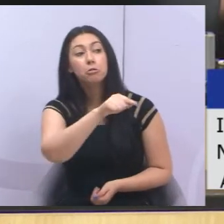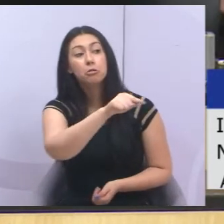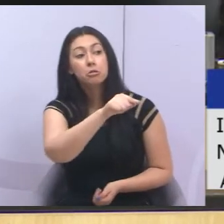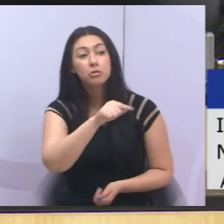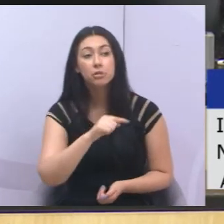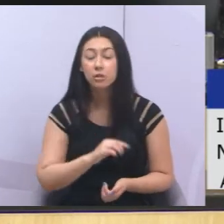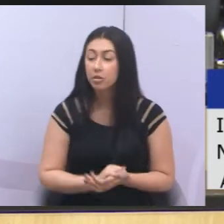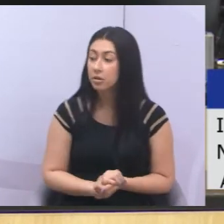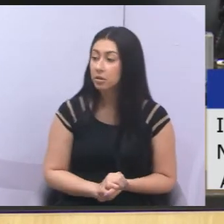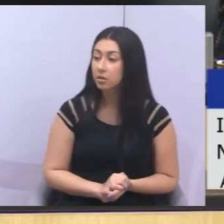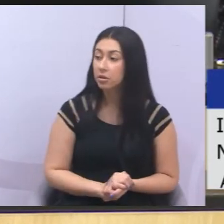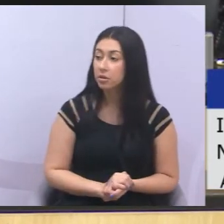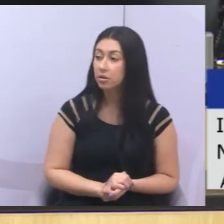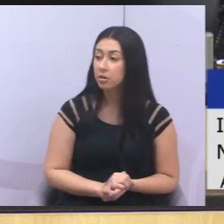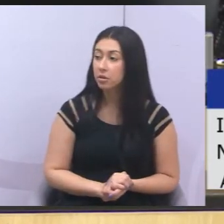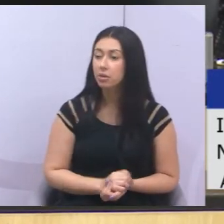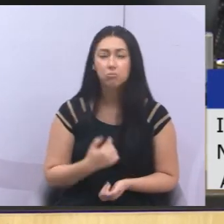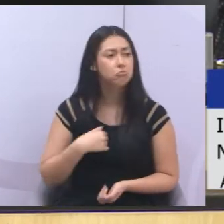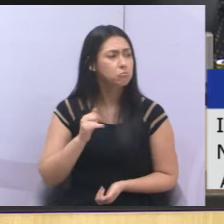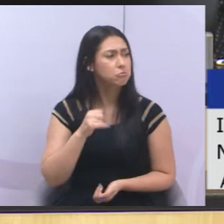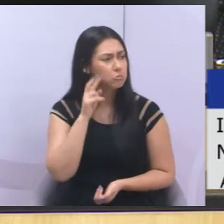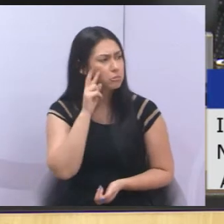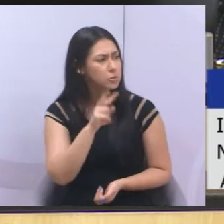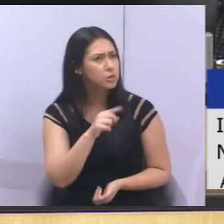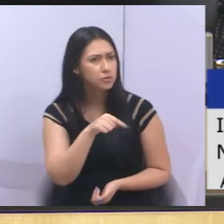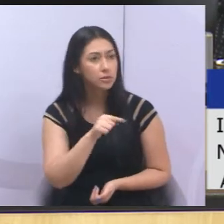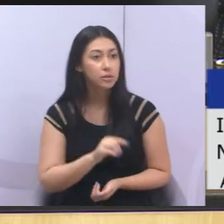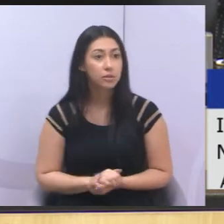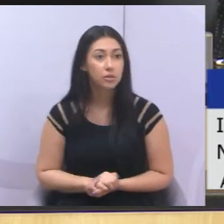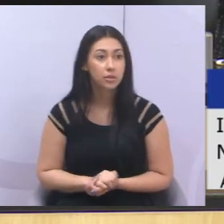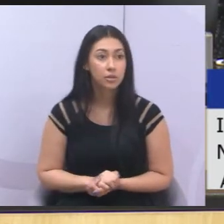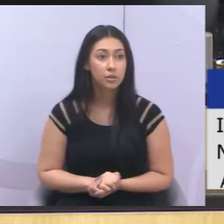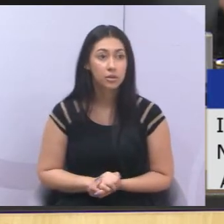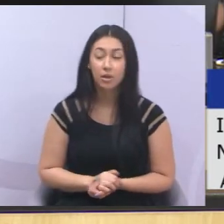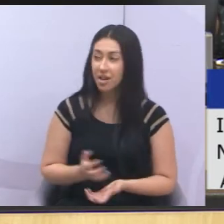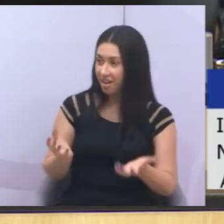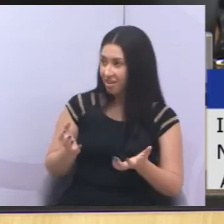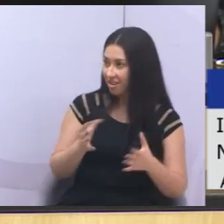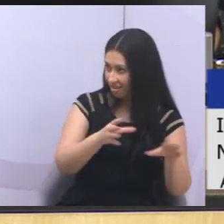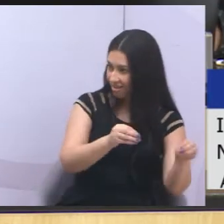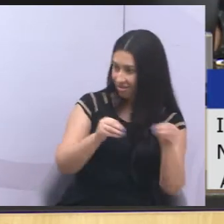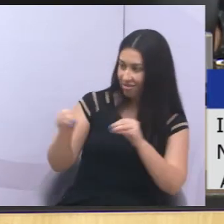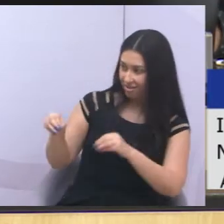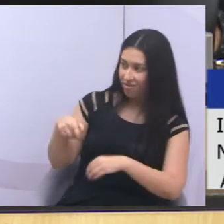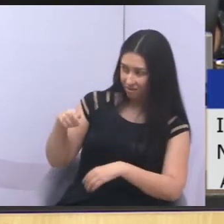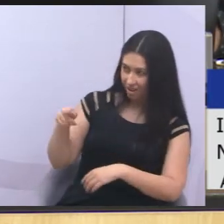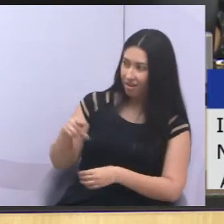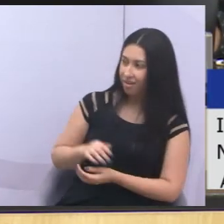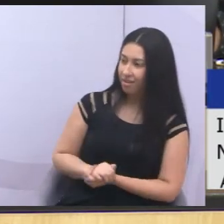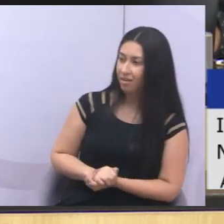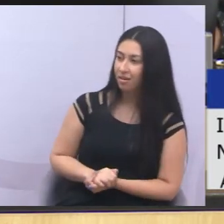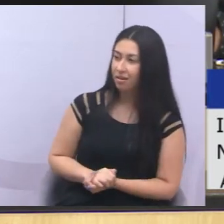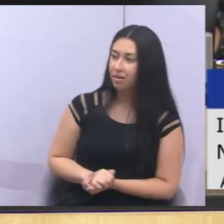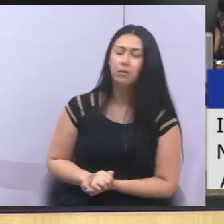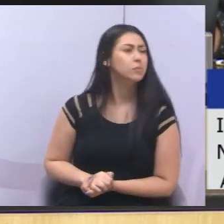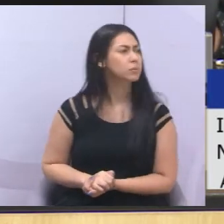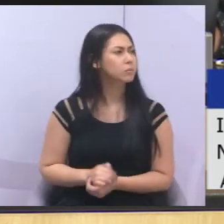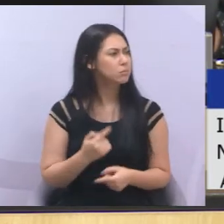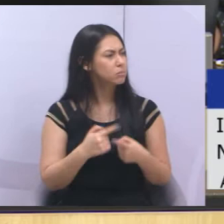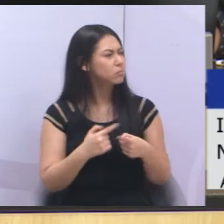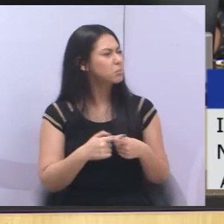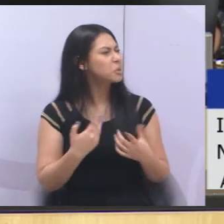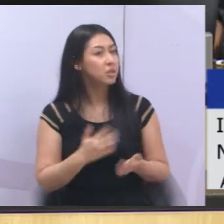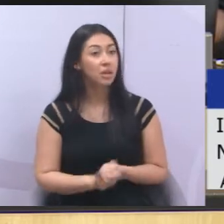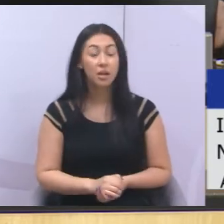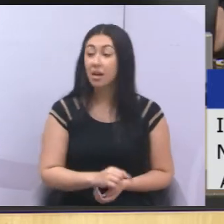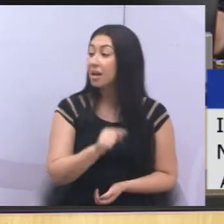aquele garotinho? Eu falei, tô vendo, você quer levar para tua casa? Falou para mim. Eu falei, por quê?